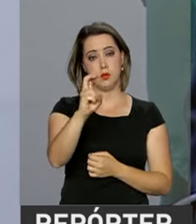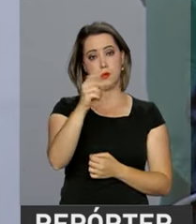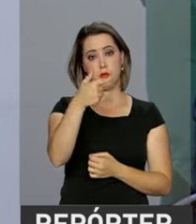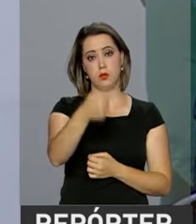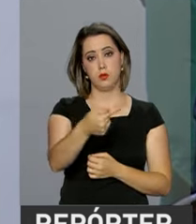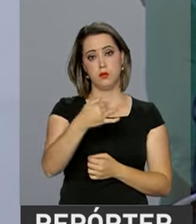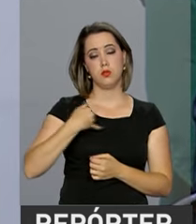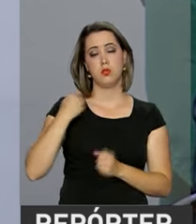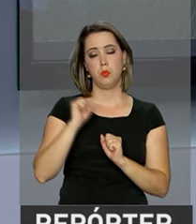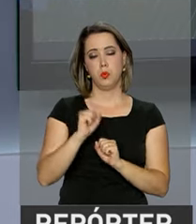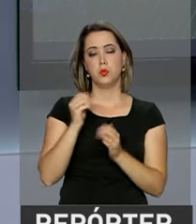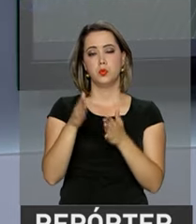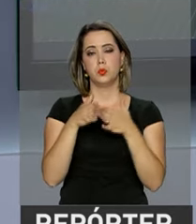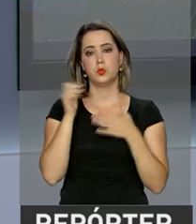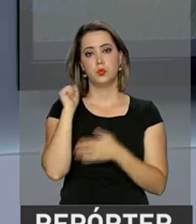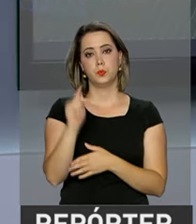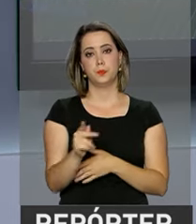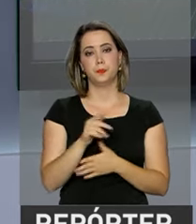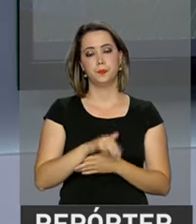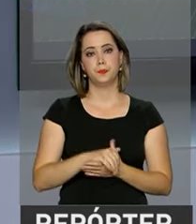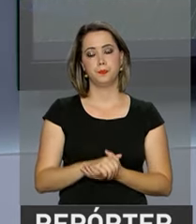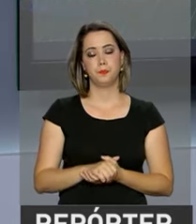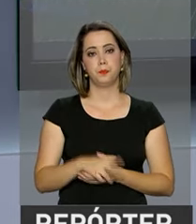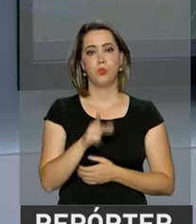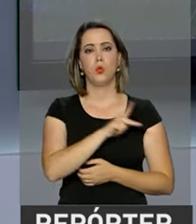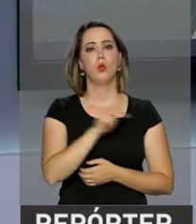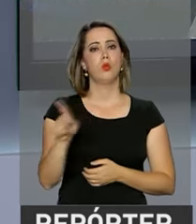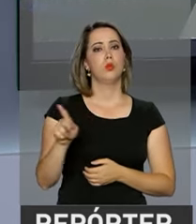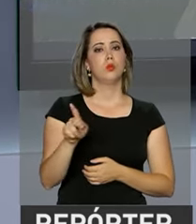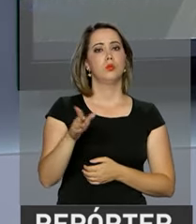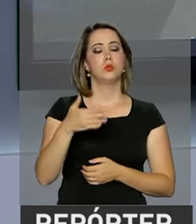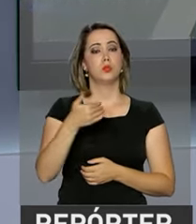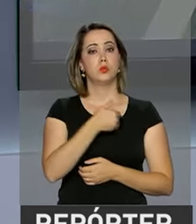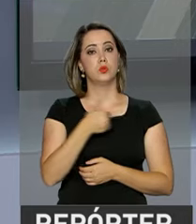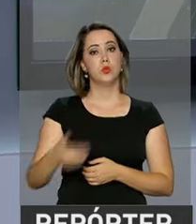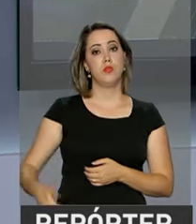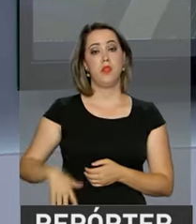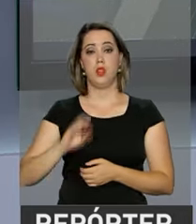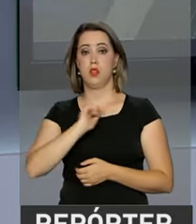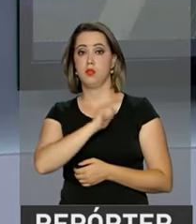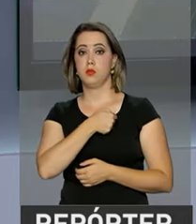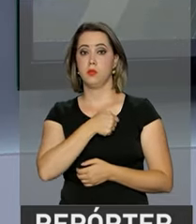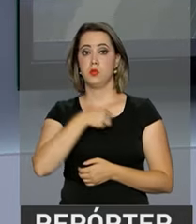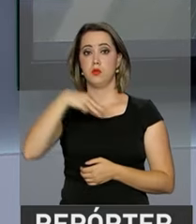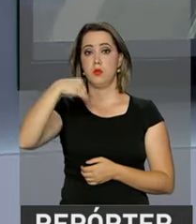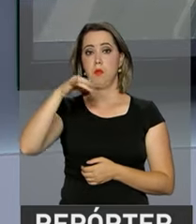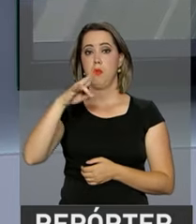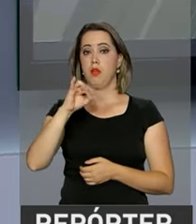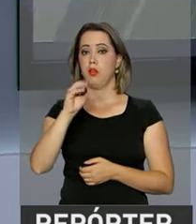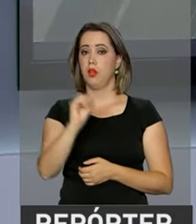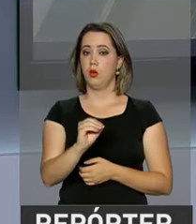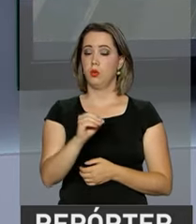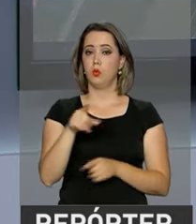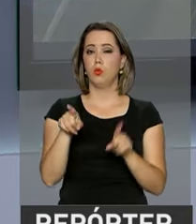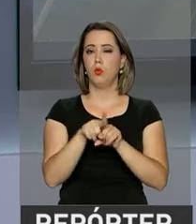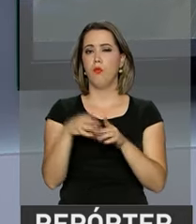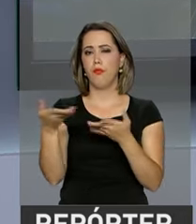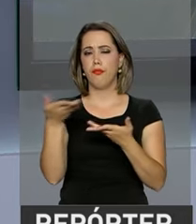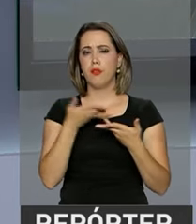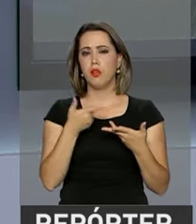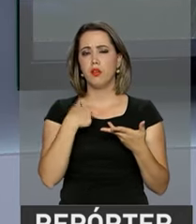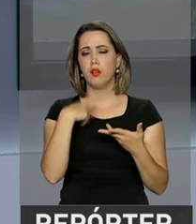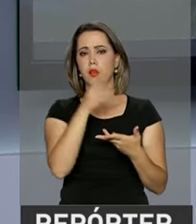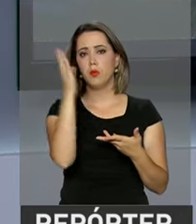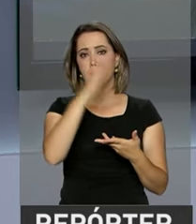a concessão do benefício. O presidente do governo espanhol, Mariano Rajoy, vem ao Brasil na próxima semana em